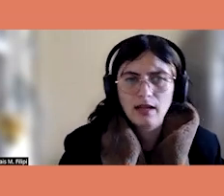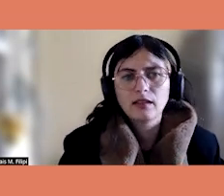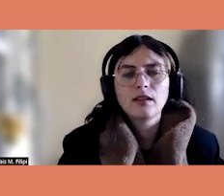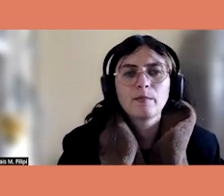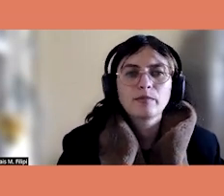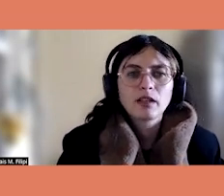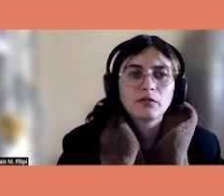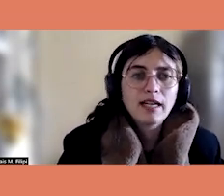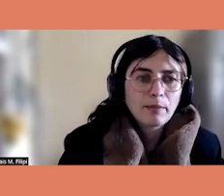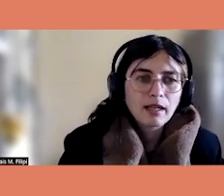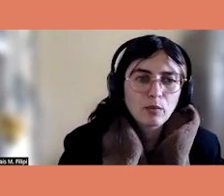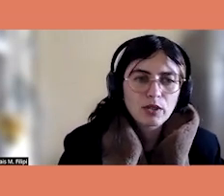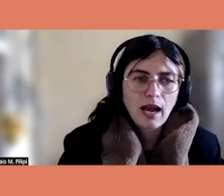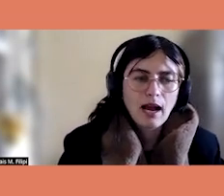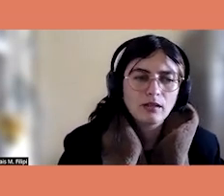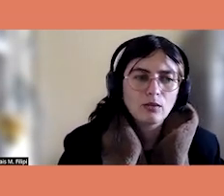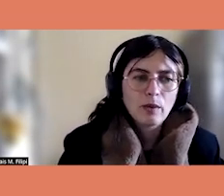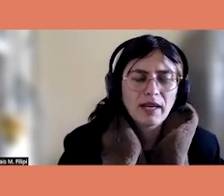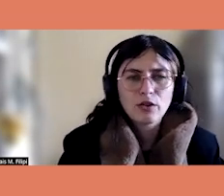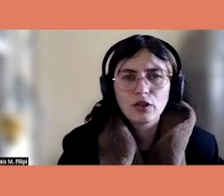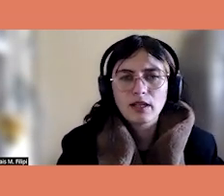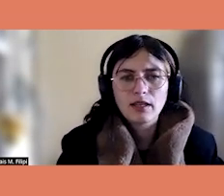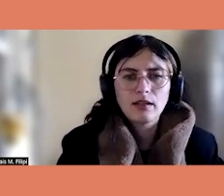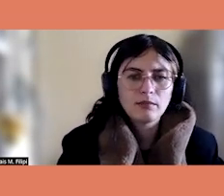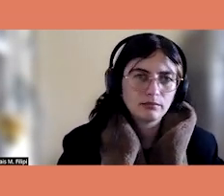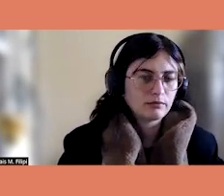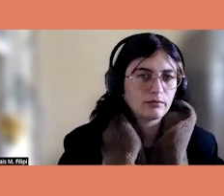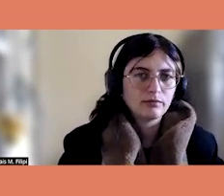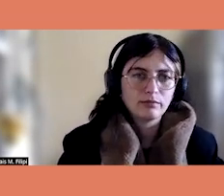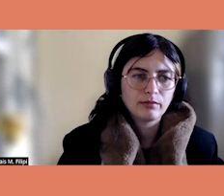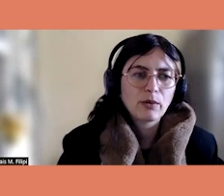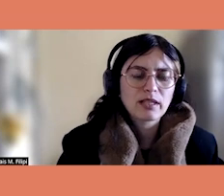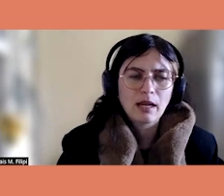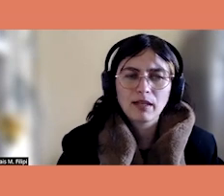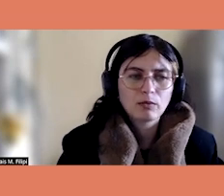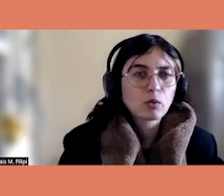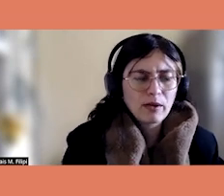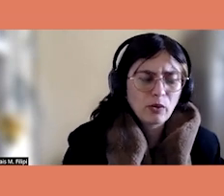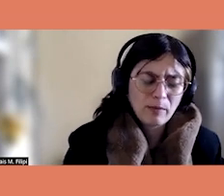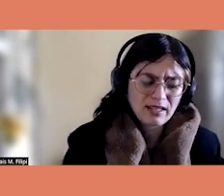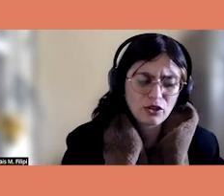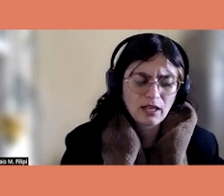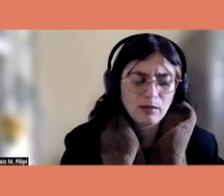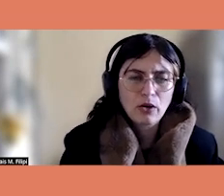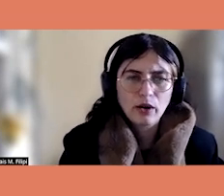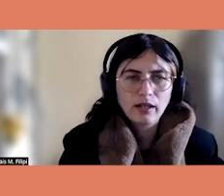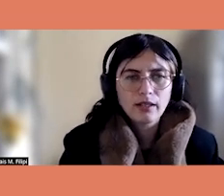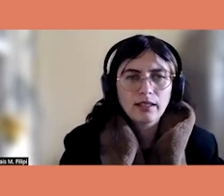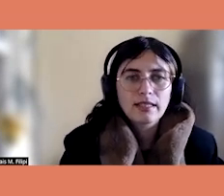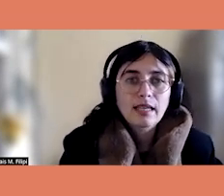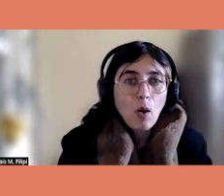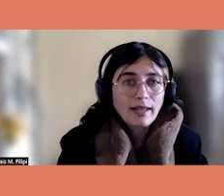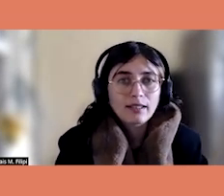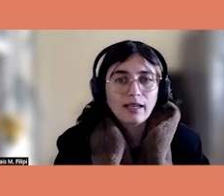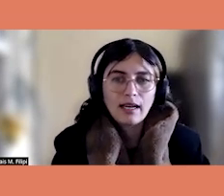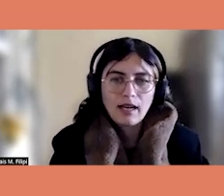localizada, vale a pena buscar o EPSG que né, o sistema do EPSG que melhor